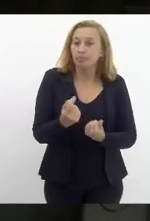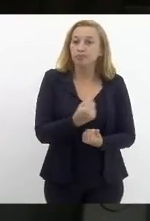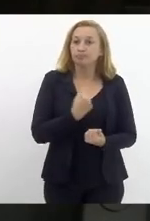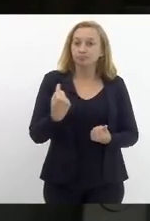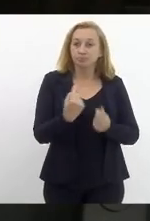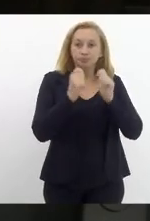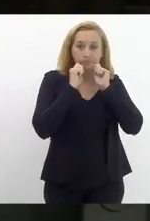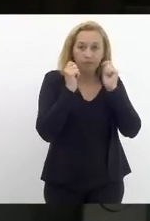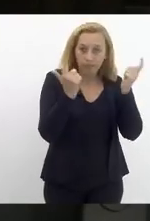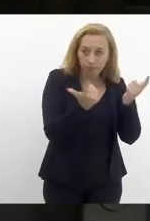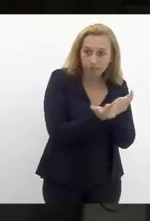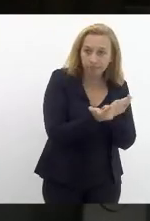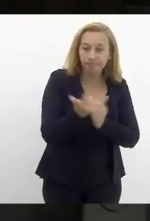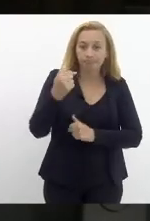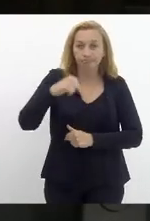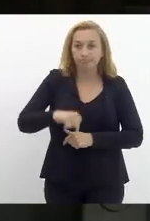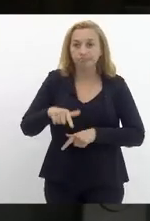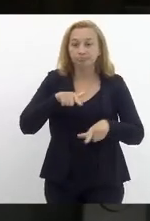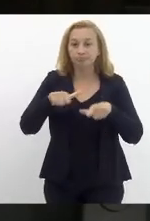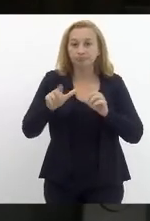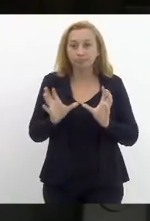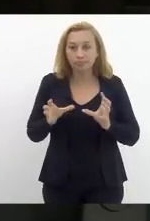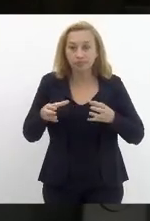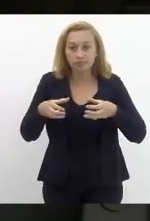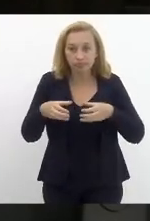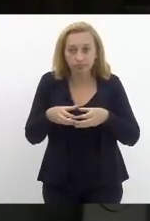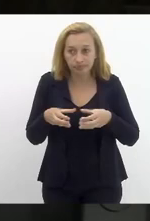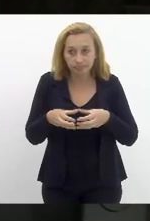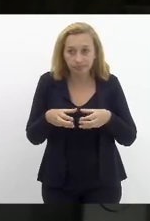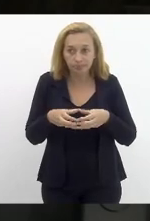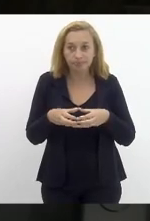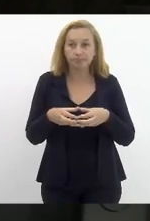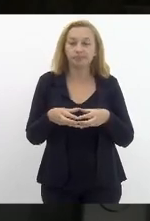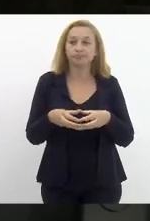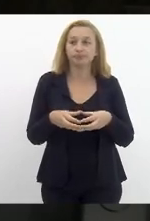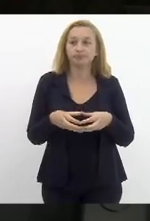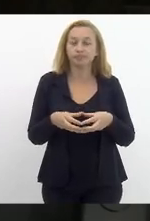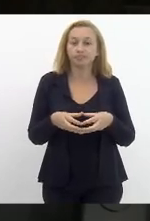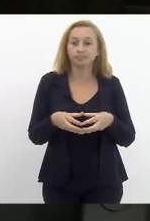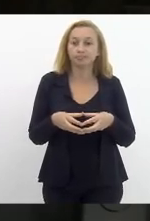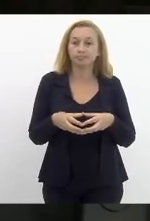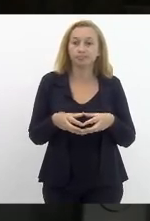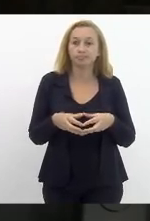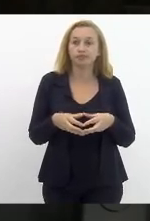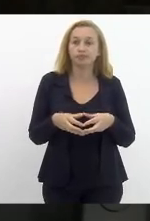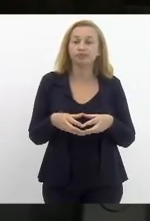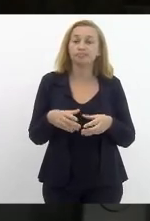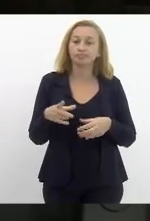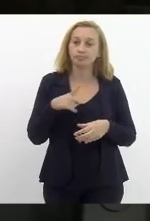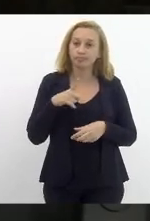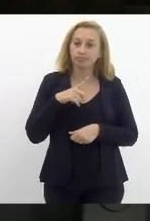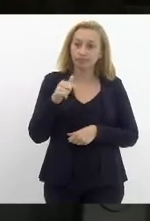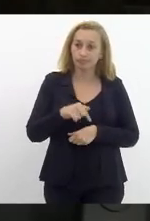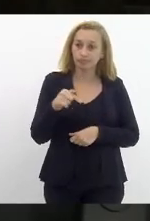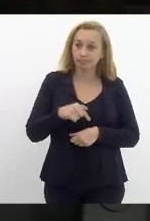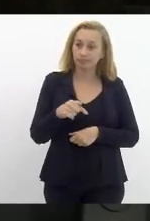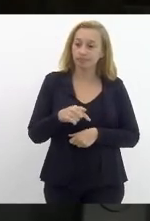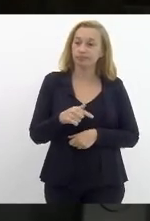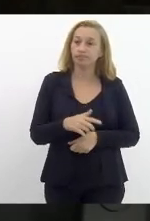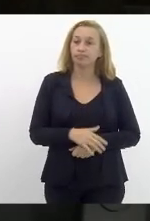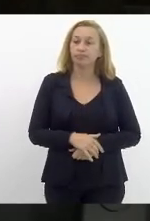Assembleia, tá? Aqui é um trabalho coletivo, tá? A gente tem muito isso aqui